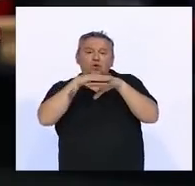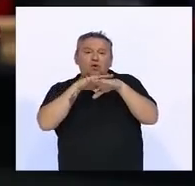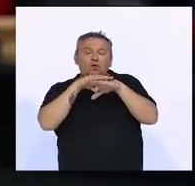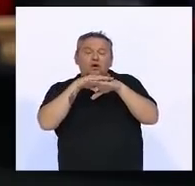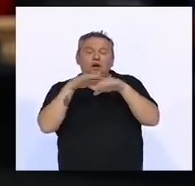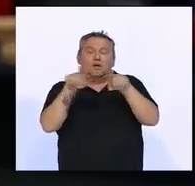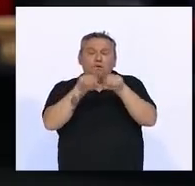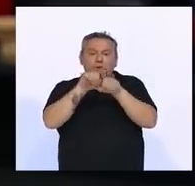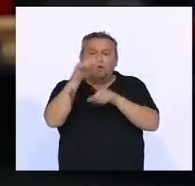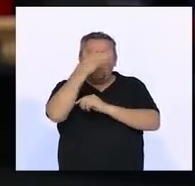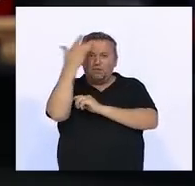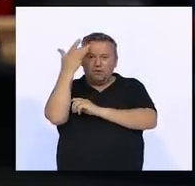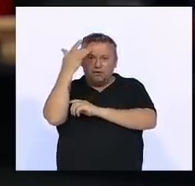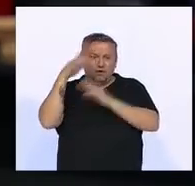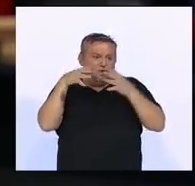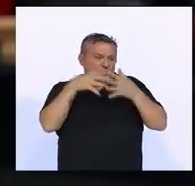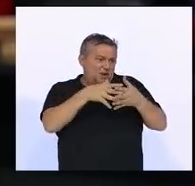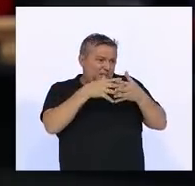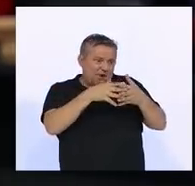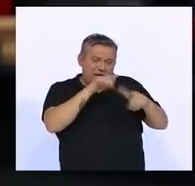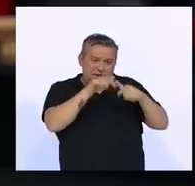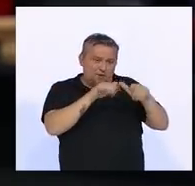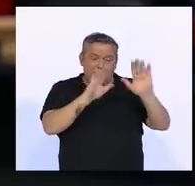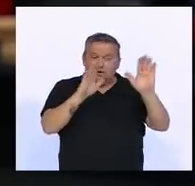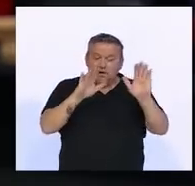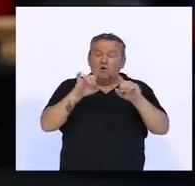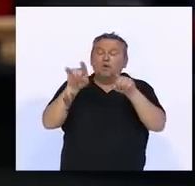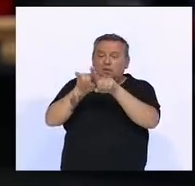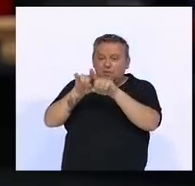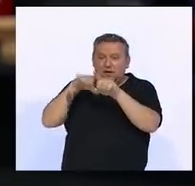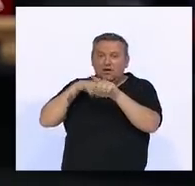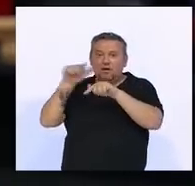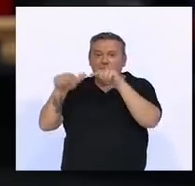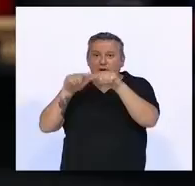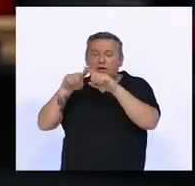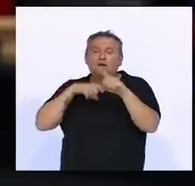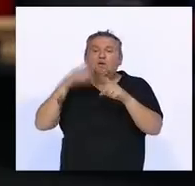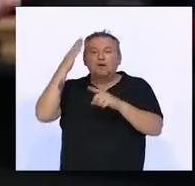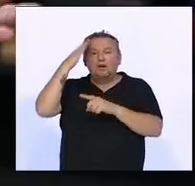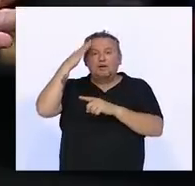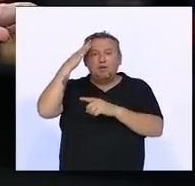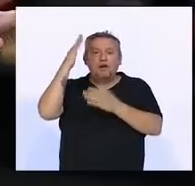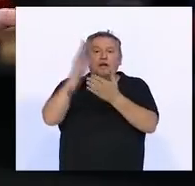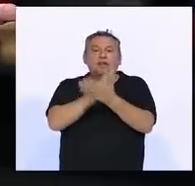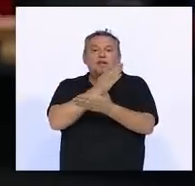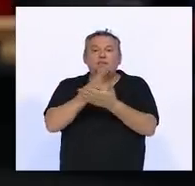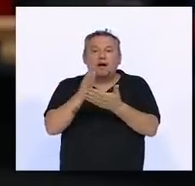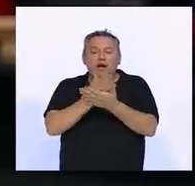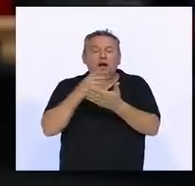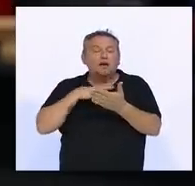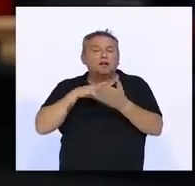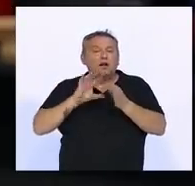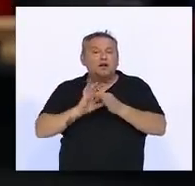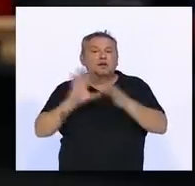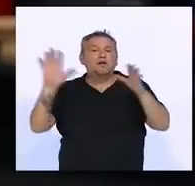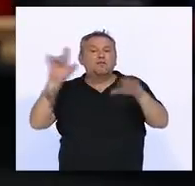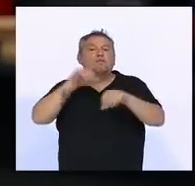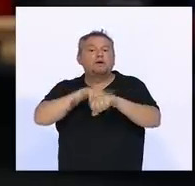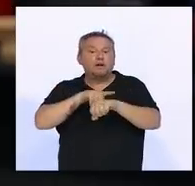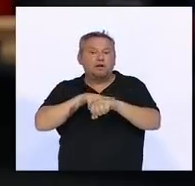trabalhando. Eles não estão te atrapalhando a trabalhar, eles estão trabalhando. Então, a gente tem que ter essa disposição e essa disponibilidade. Então,